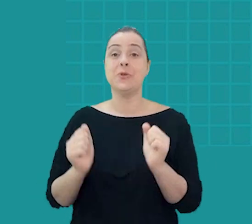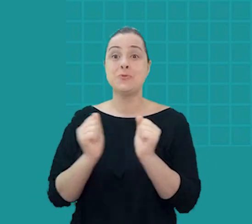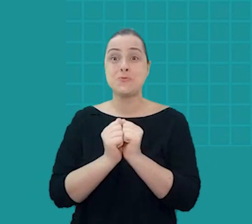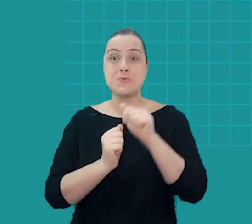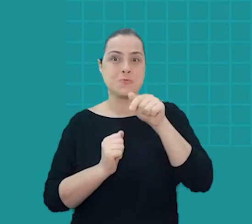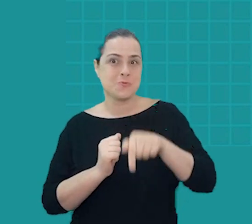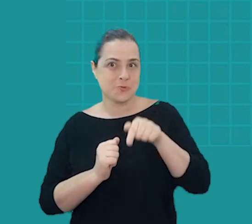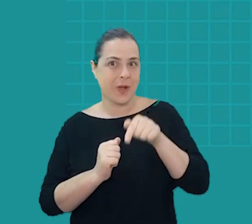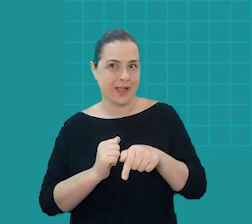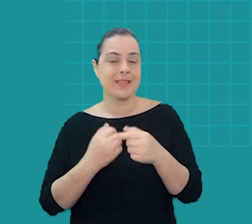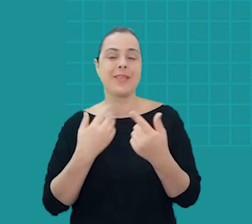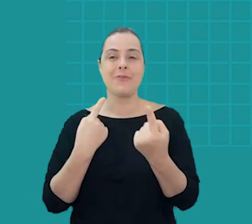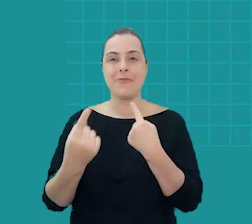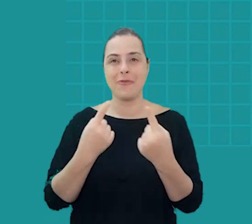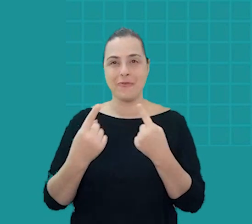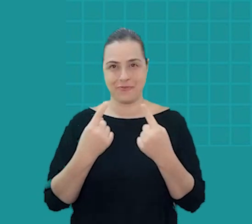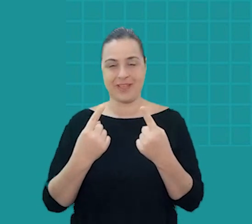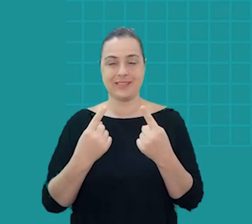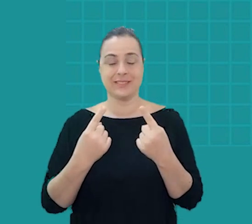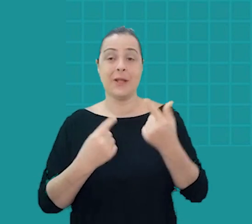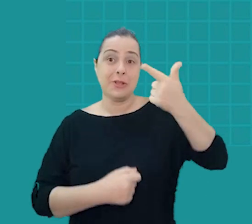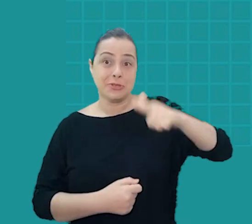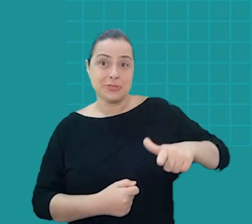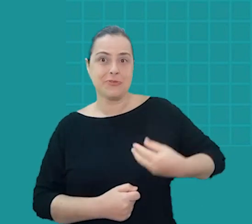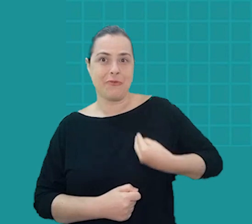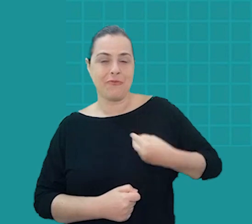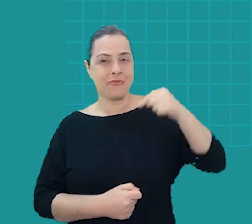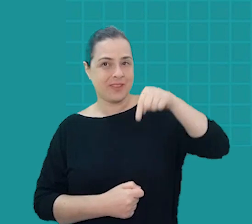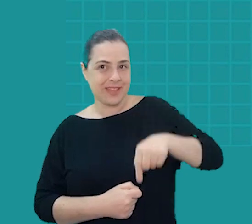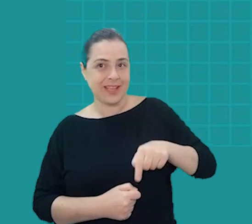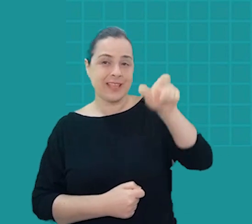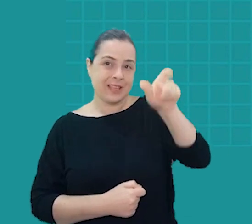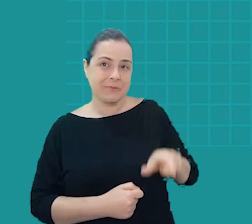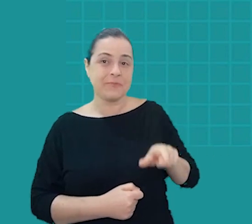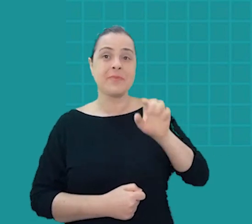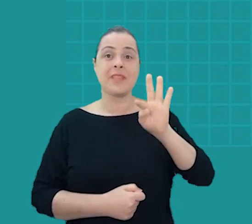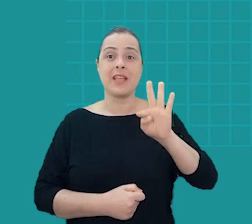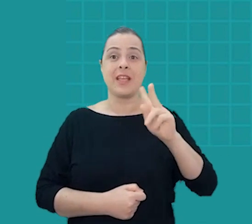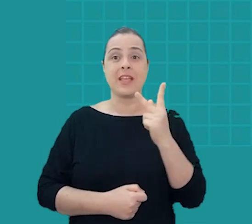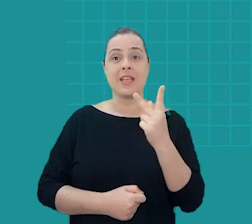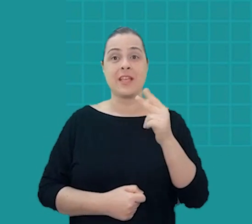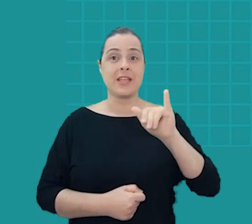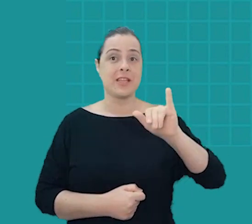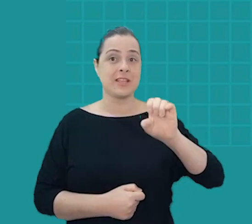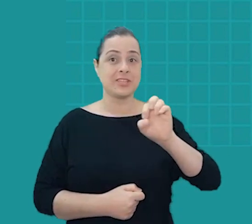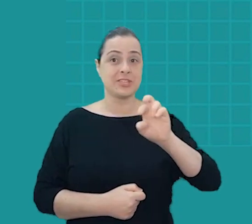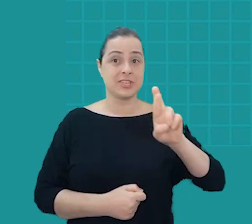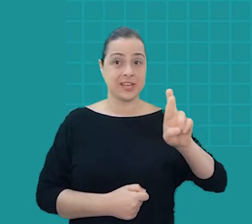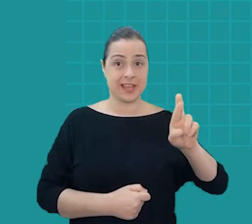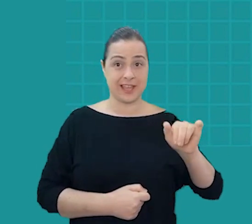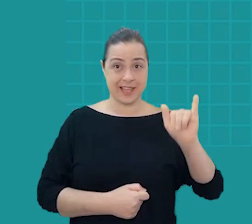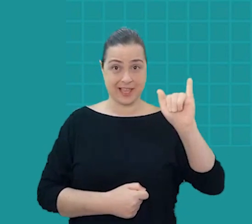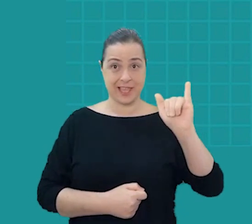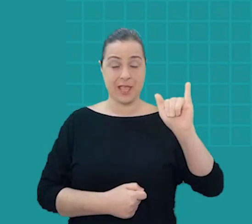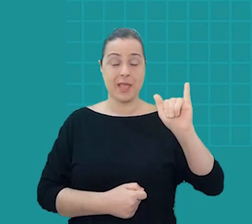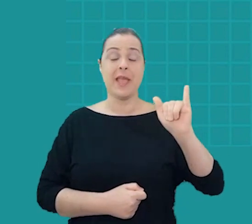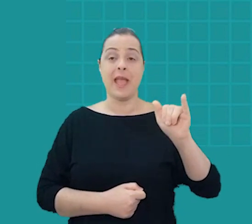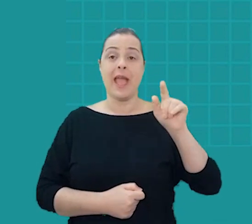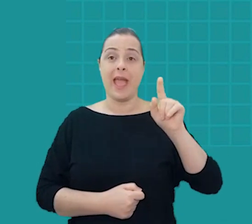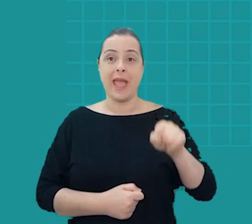conversa, como a Ká bem falou, recebendo mais uma vez o Thierry Marcondes, que além de super parceiro nosso,